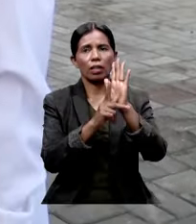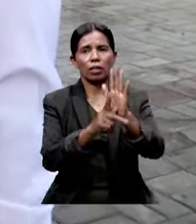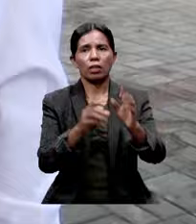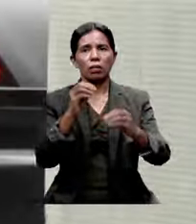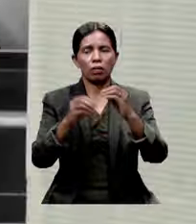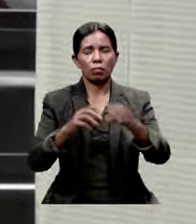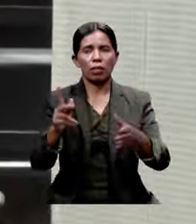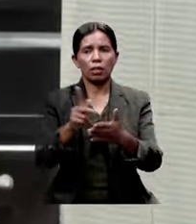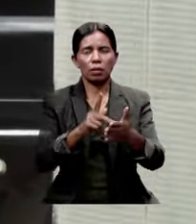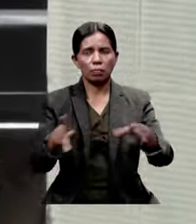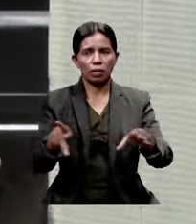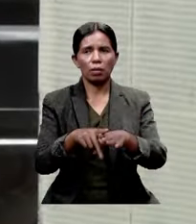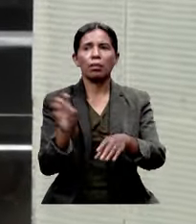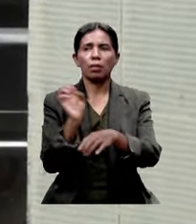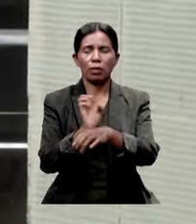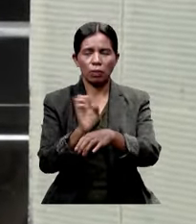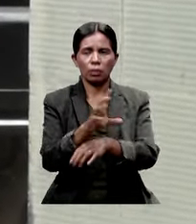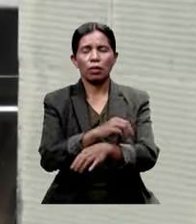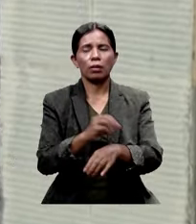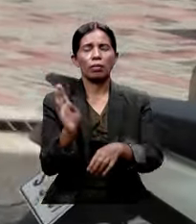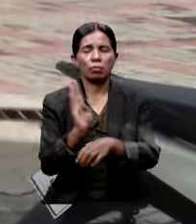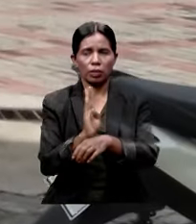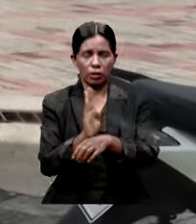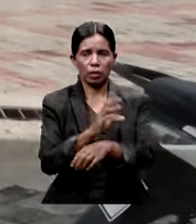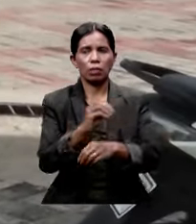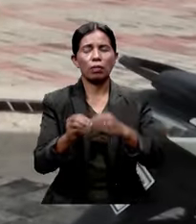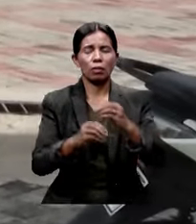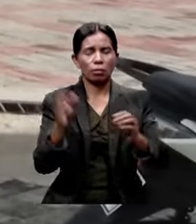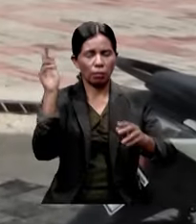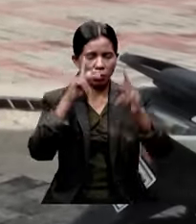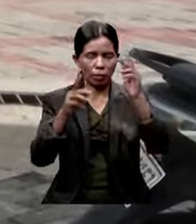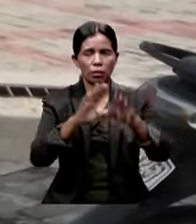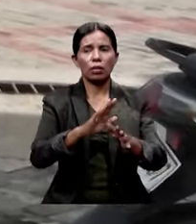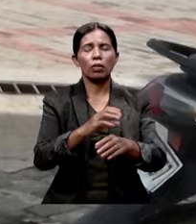crime participação econômica no negócio, Fratelin Mos queixa problemas geral e a